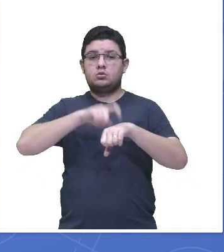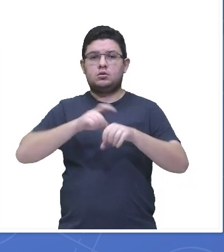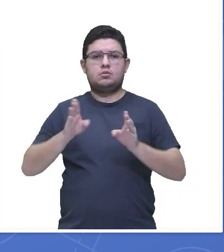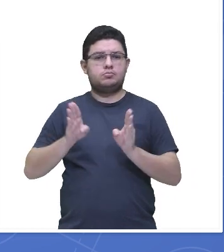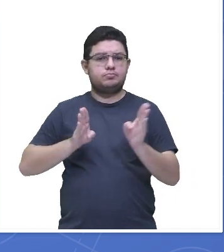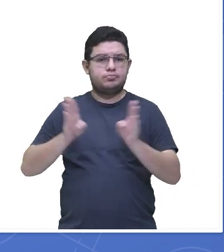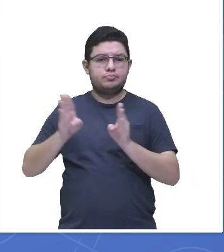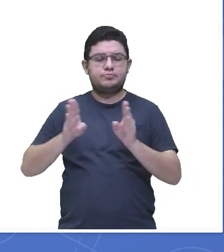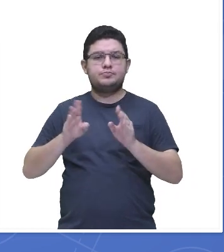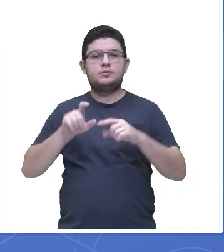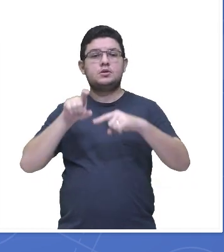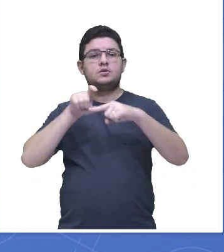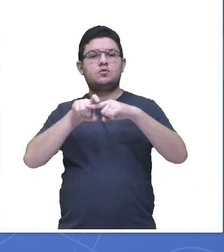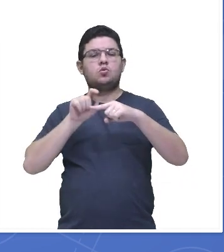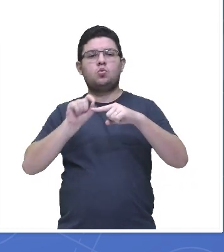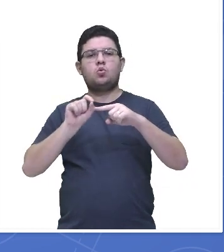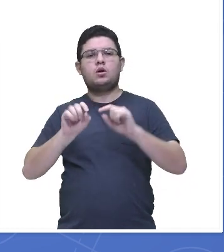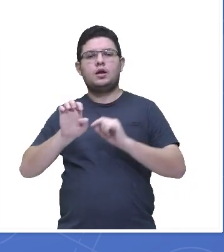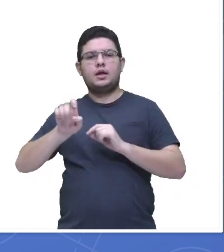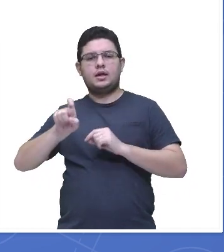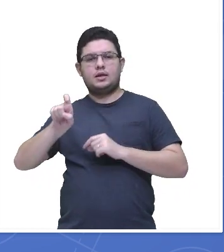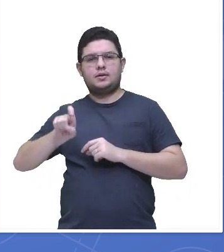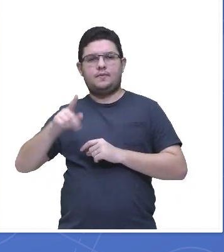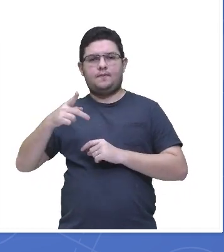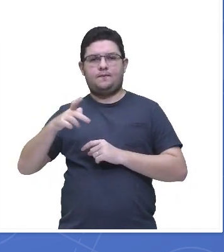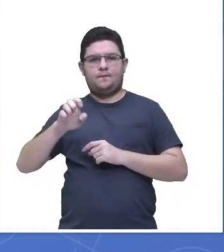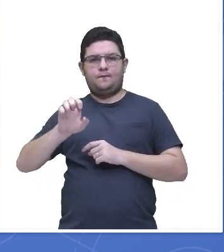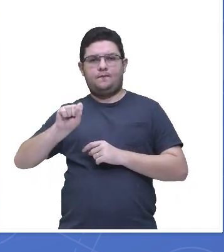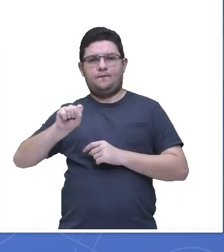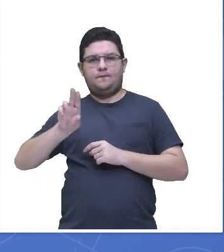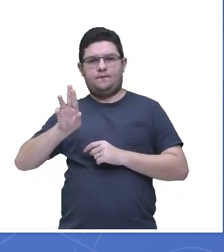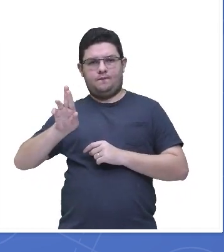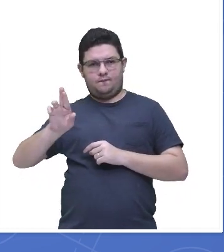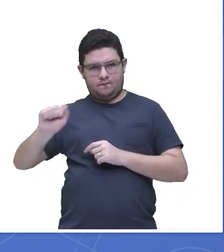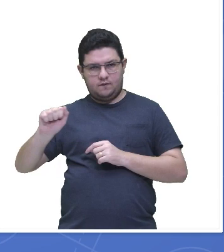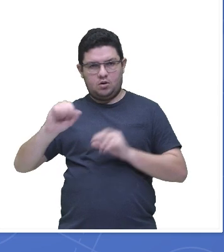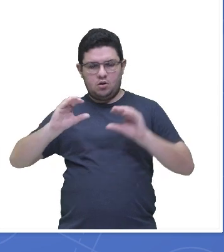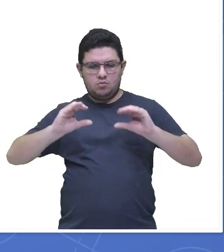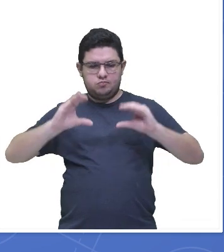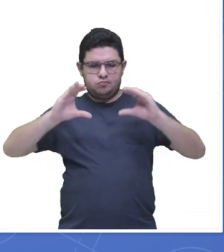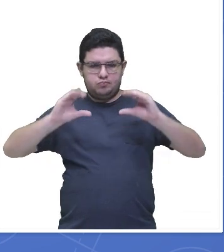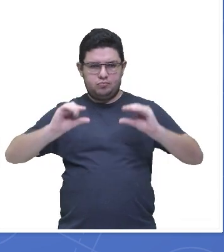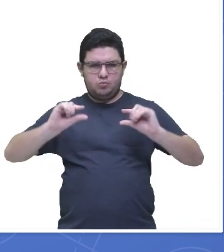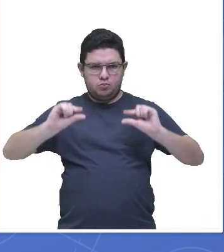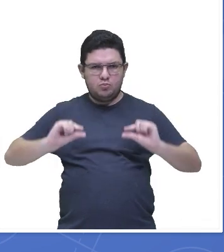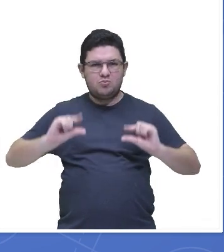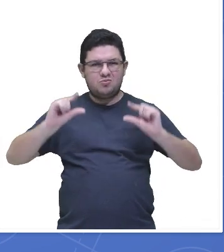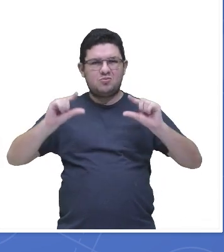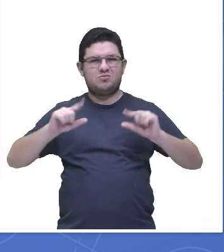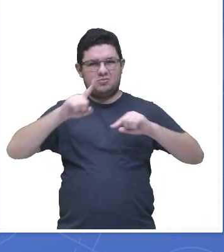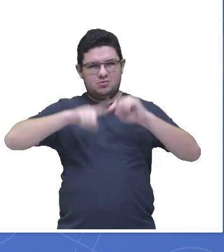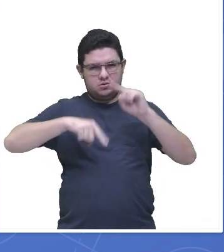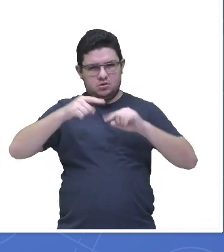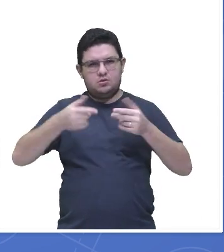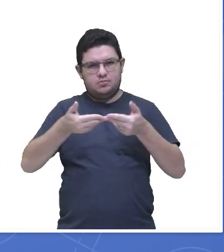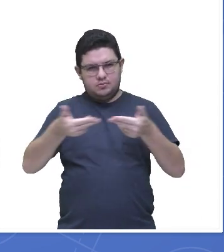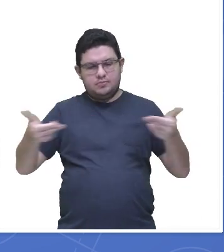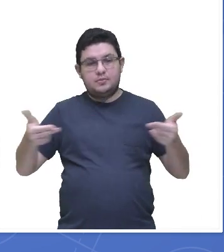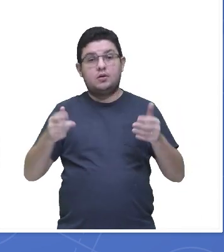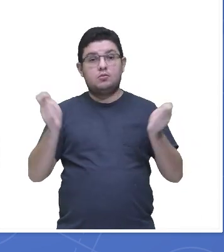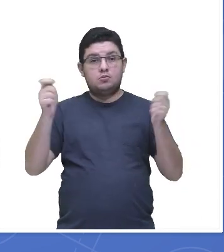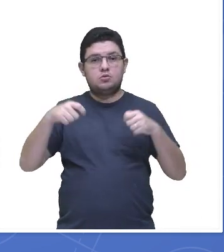então, pela espessura do material. Assim, a gente pode calcular essa quantidade de calor que